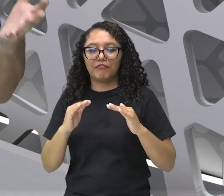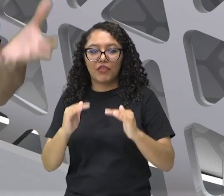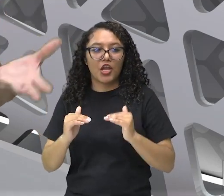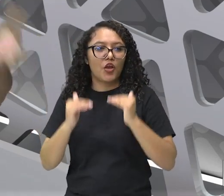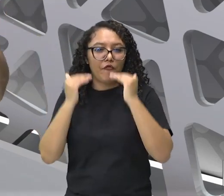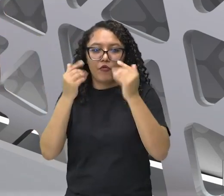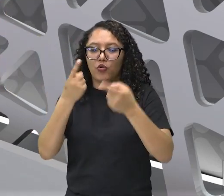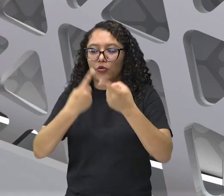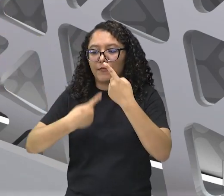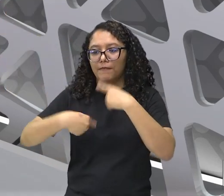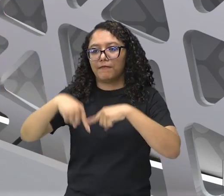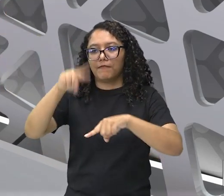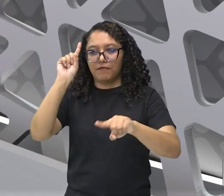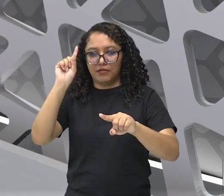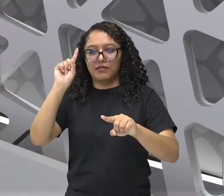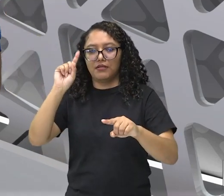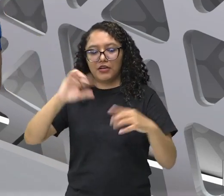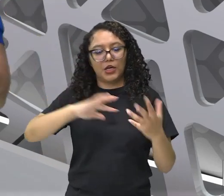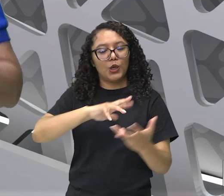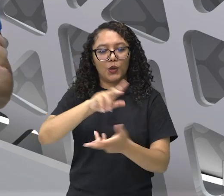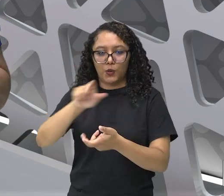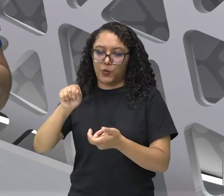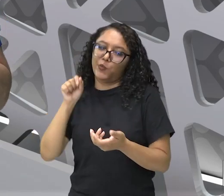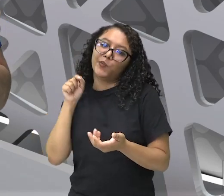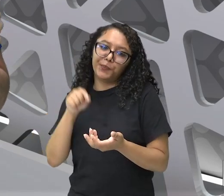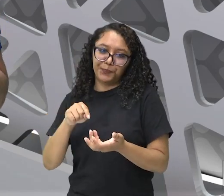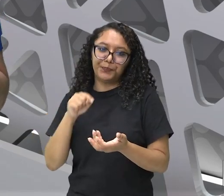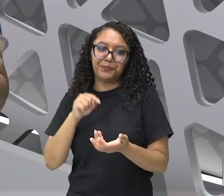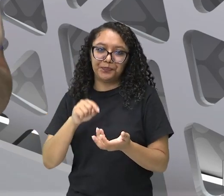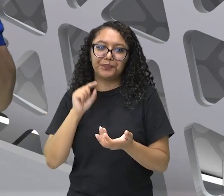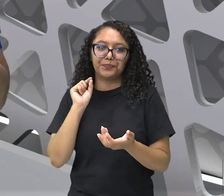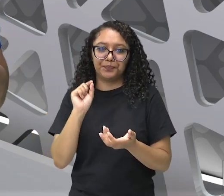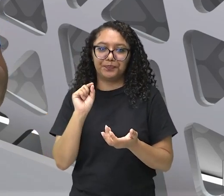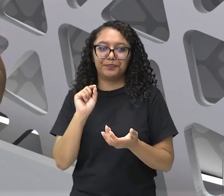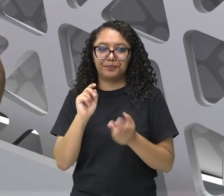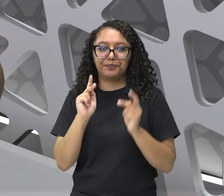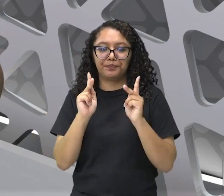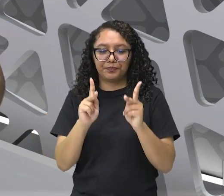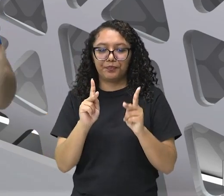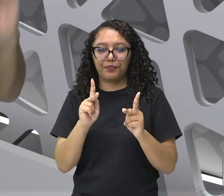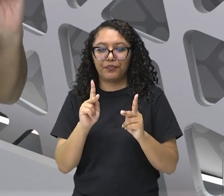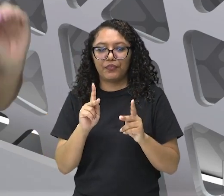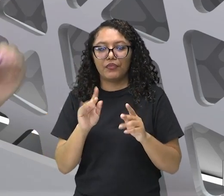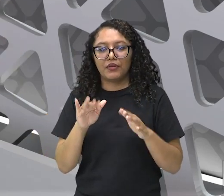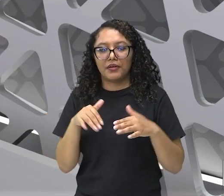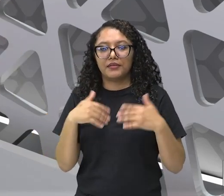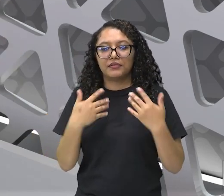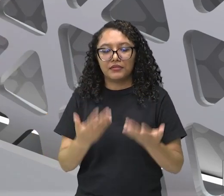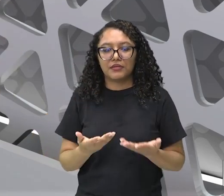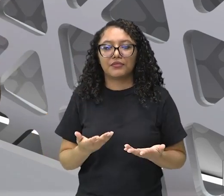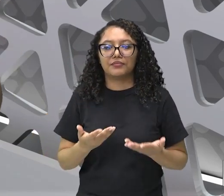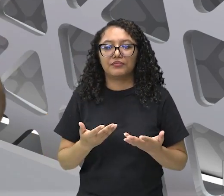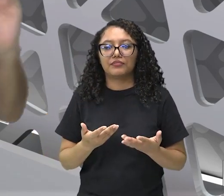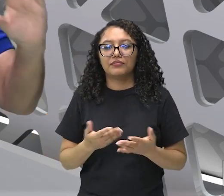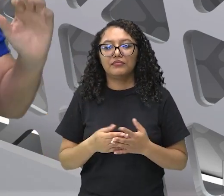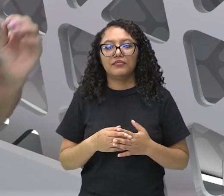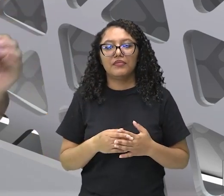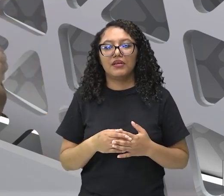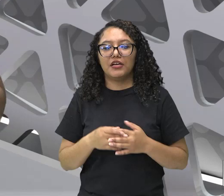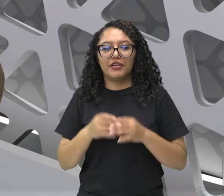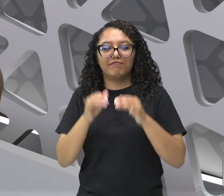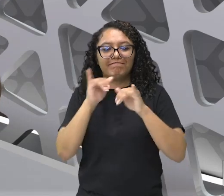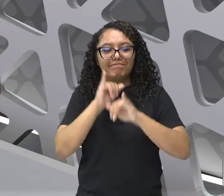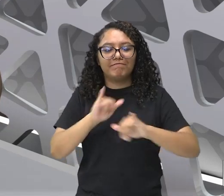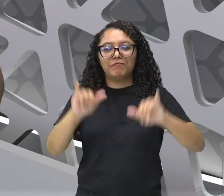que habita um planeta. Santo Agostinho, ele fazia o quê? Ele trabalhava com seus discípulos